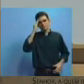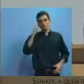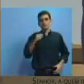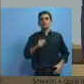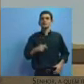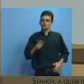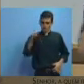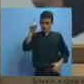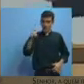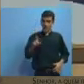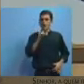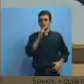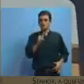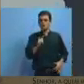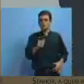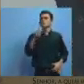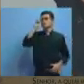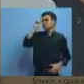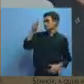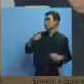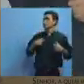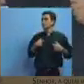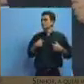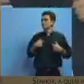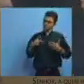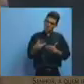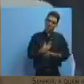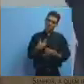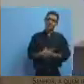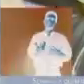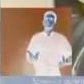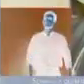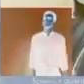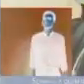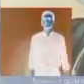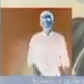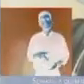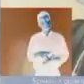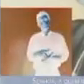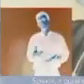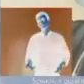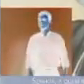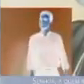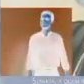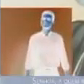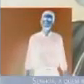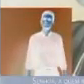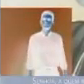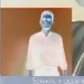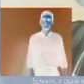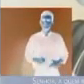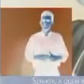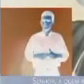mesmos. Igualzinho os apóstolos que estavam fechados por medo dos judeus no cenáculo em Pentecostes.